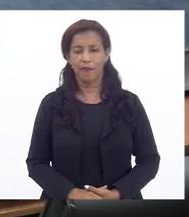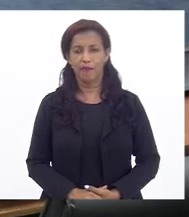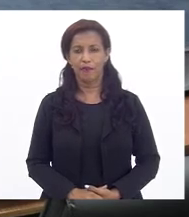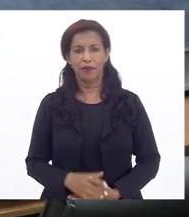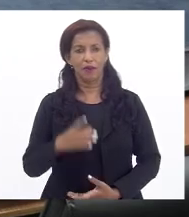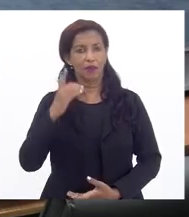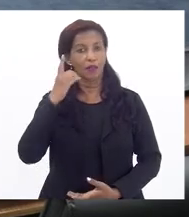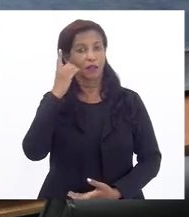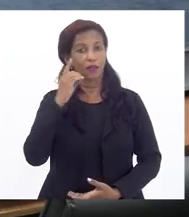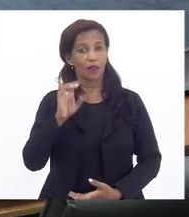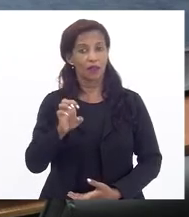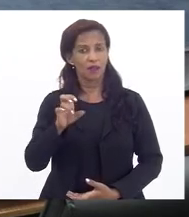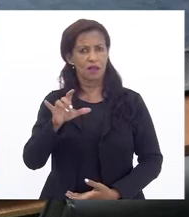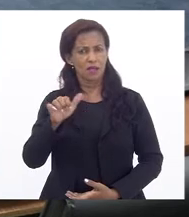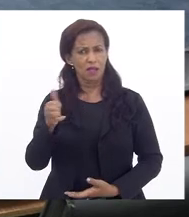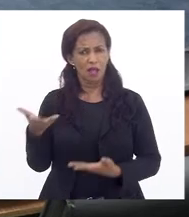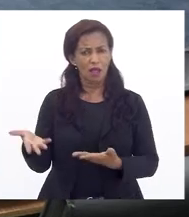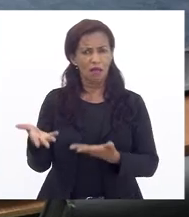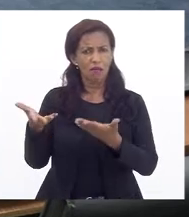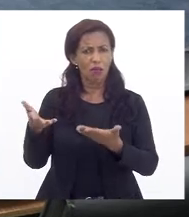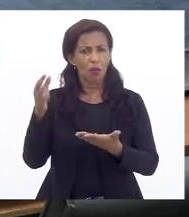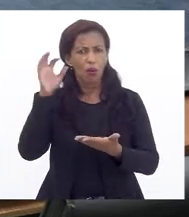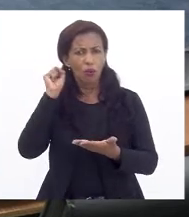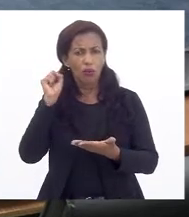Deputada Célia Jordão, Vossa Excelência me ouve?